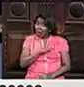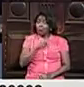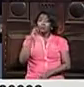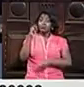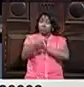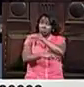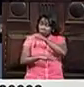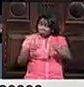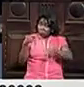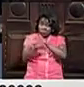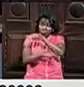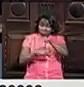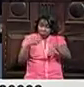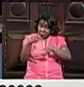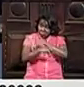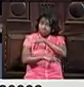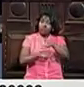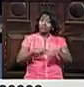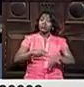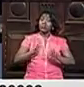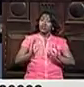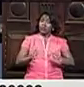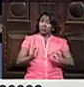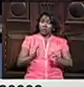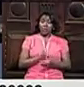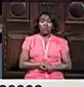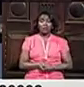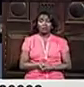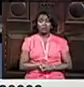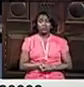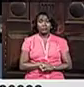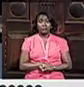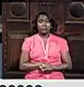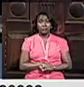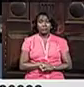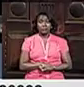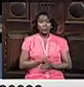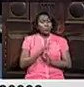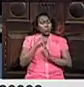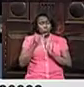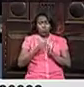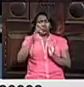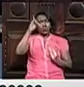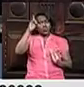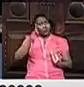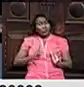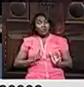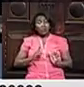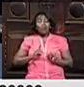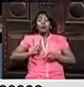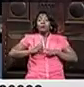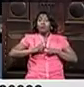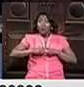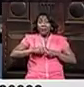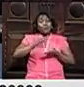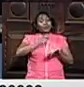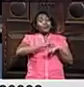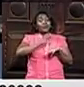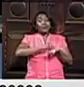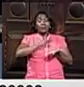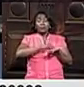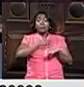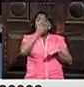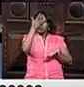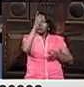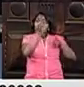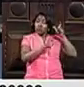admitidos, com ato de investidura, com tudo aquilo a que tem direito, até porque há uma carência de pessoal